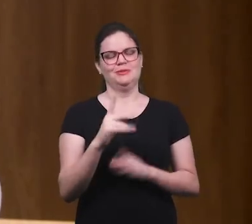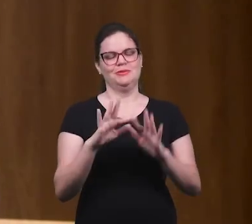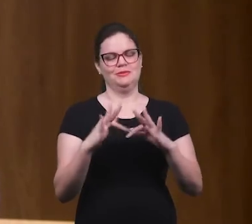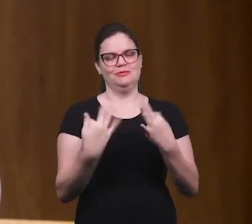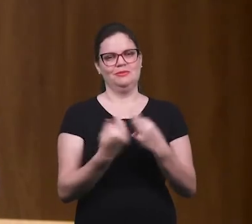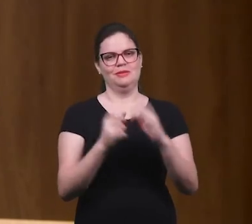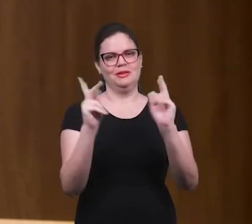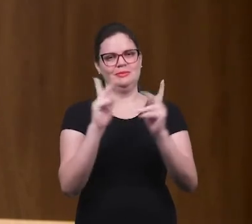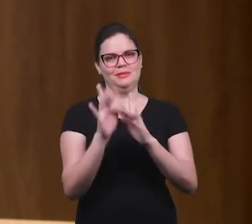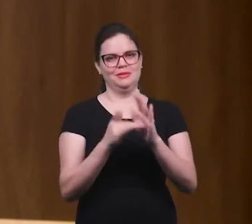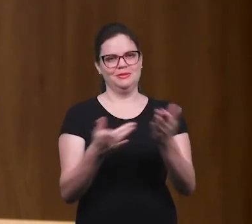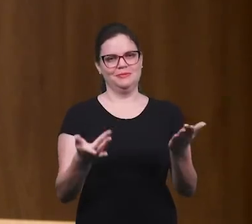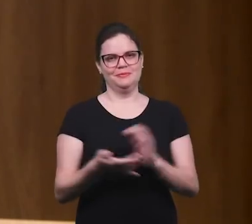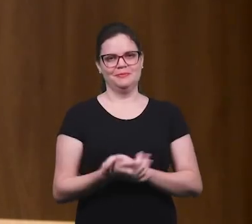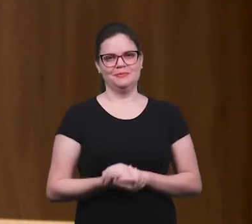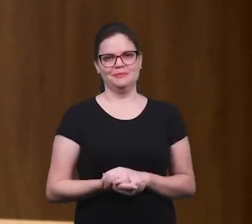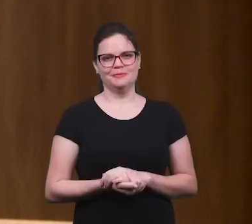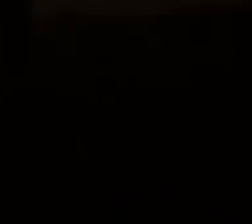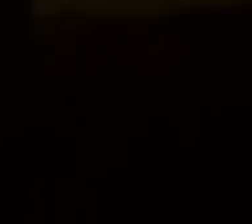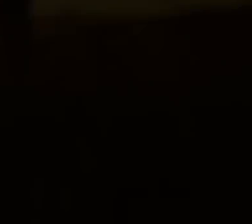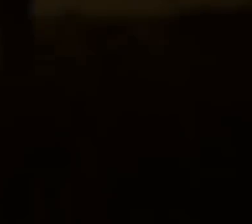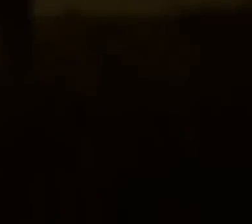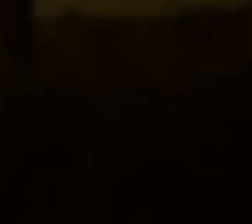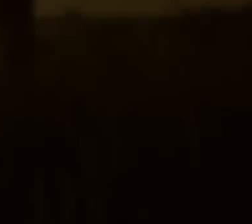sua família, a paz do Senhor.